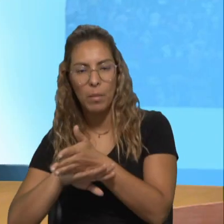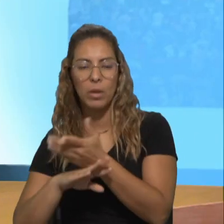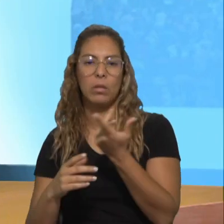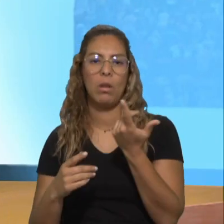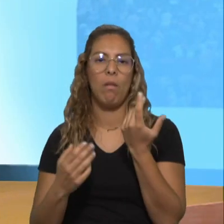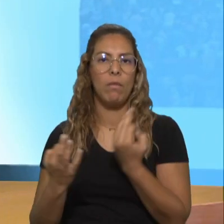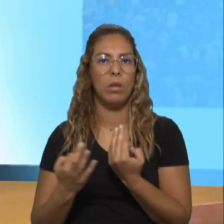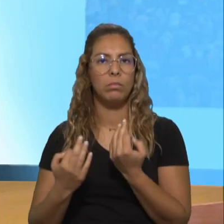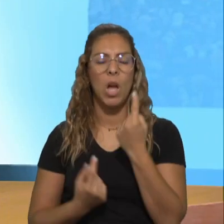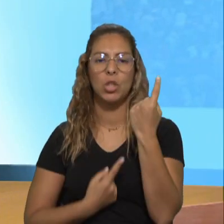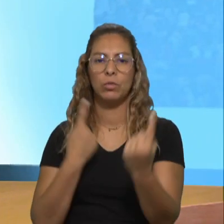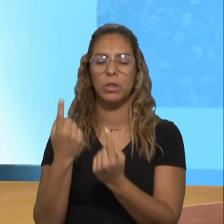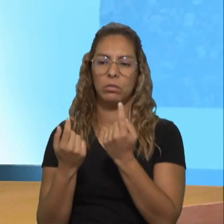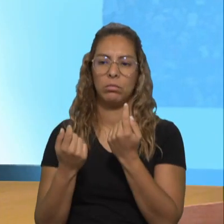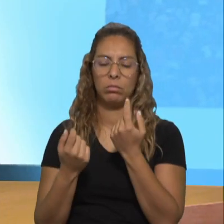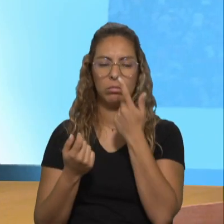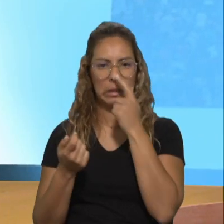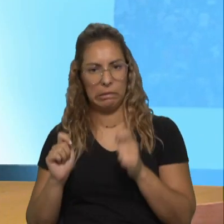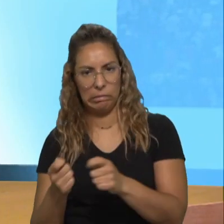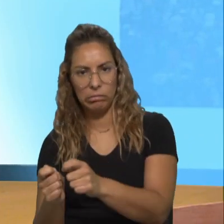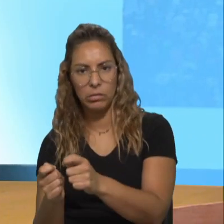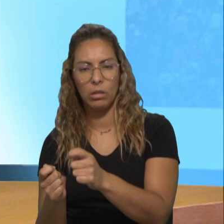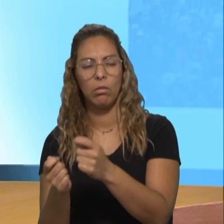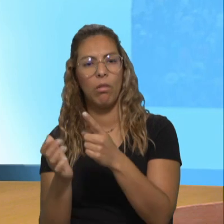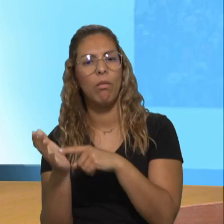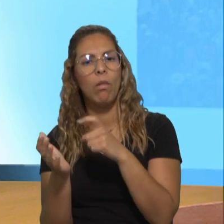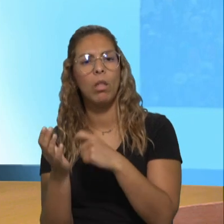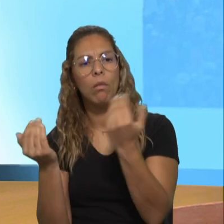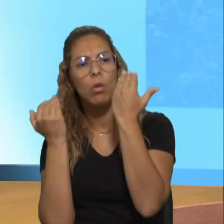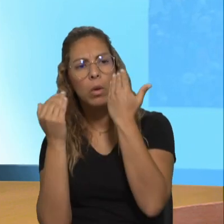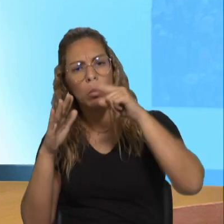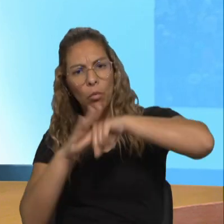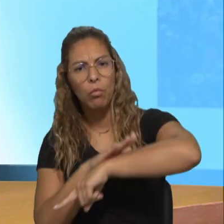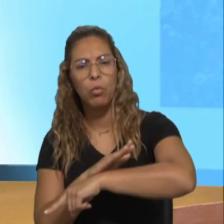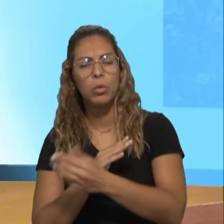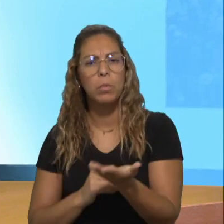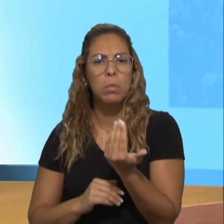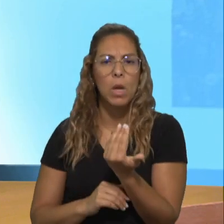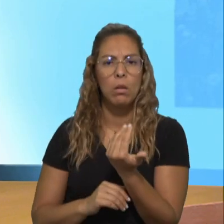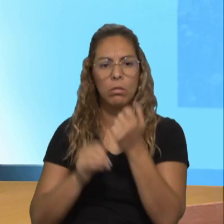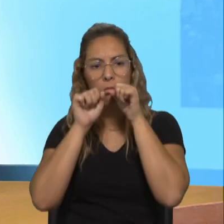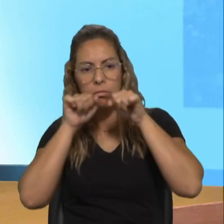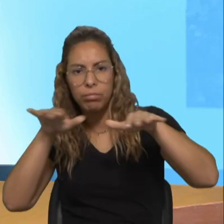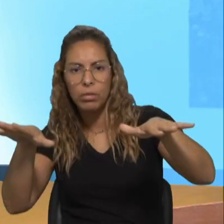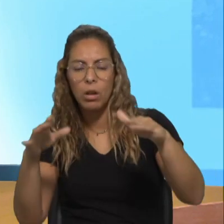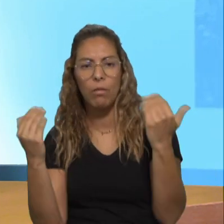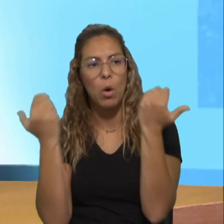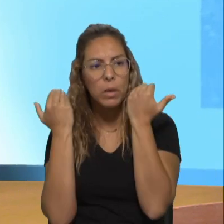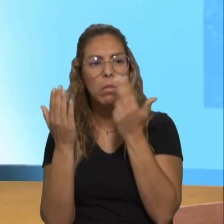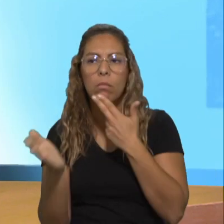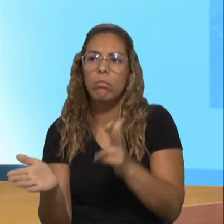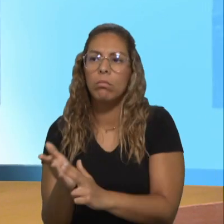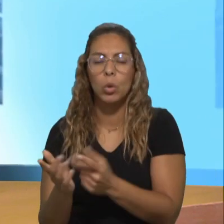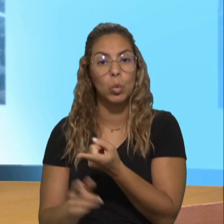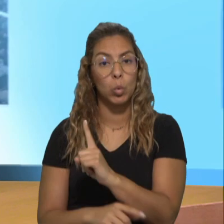sociais promovem um bocadinho esta falta de informação e a propagação de informações que não são as verdadeiras